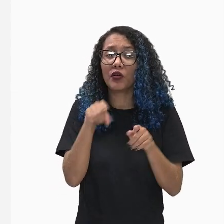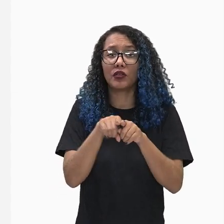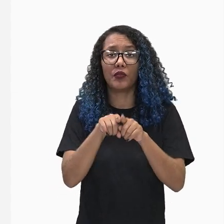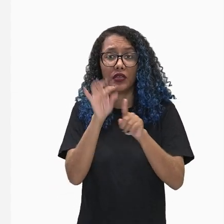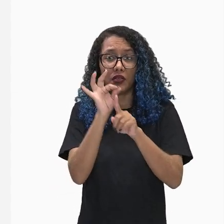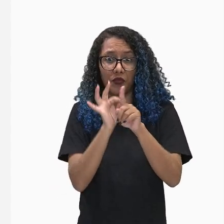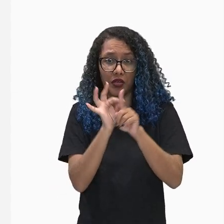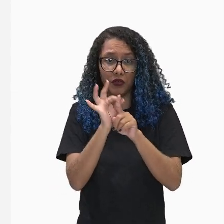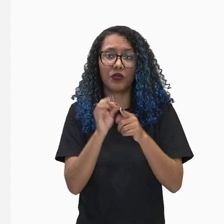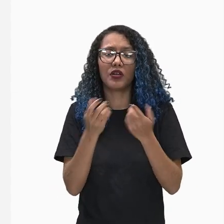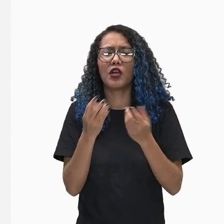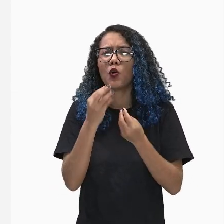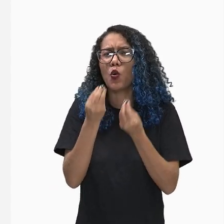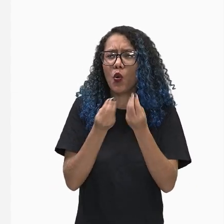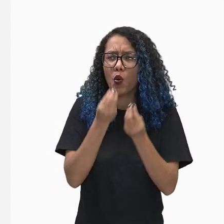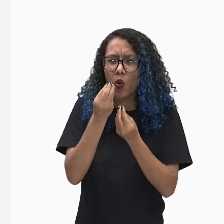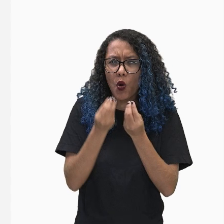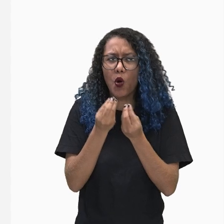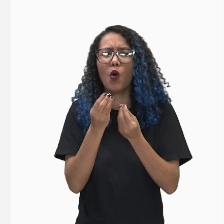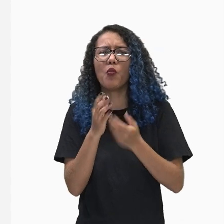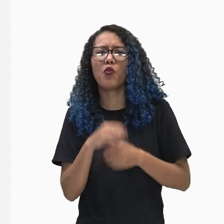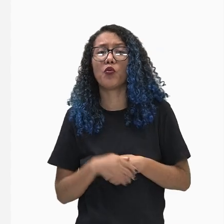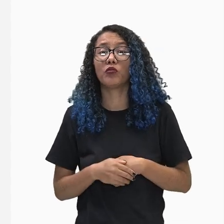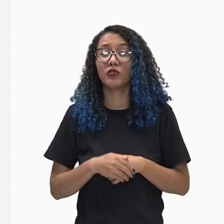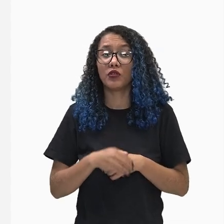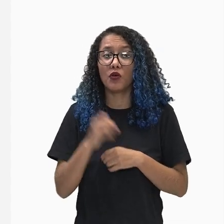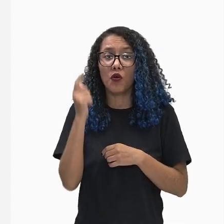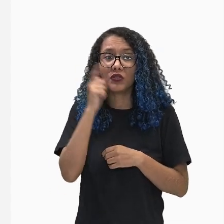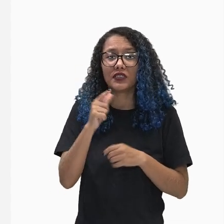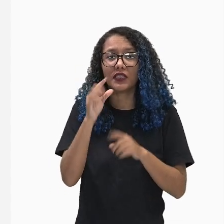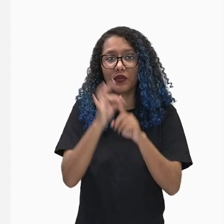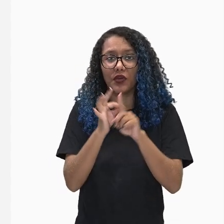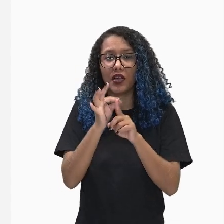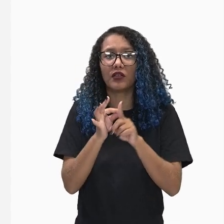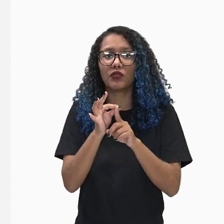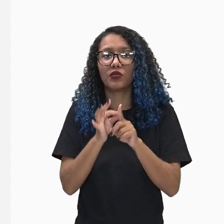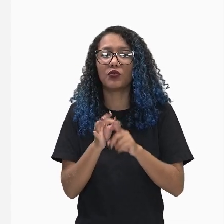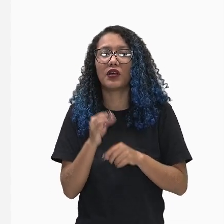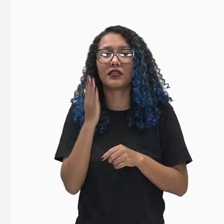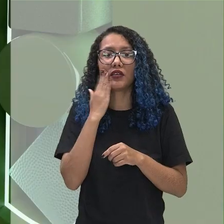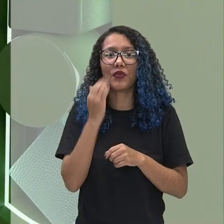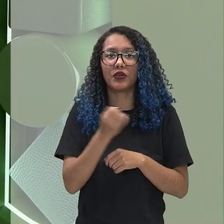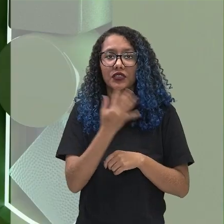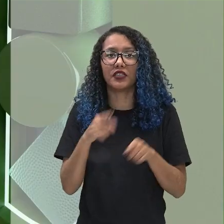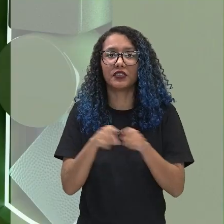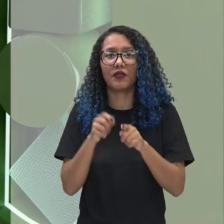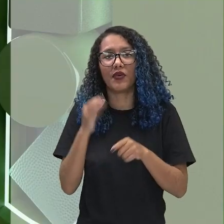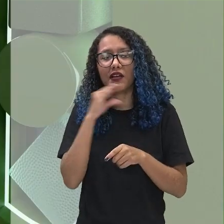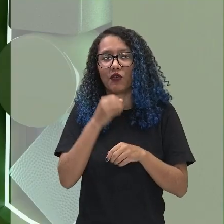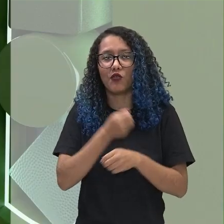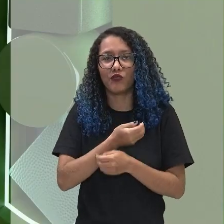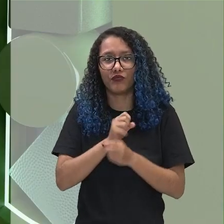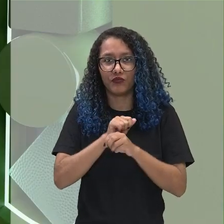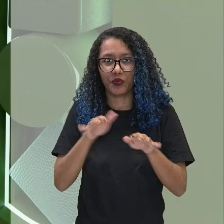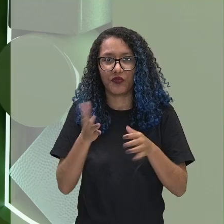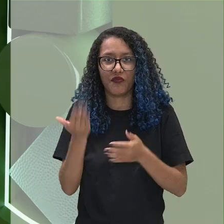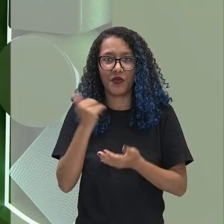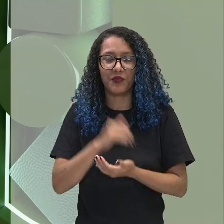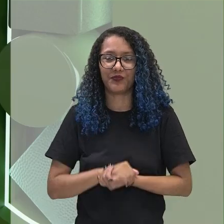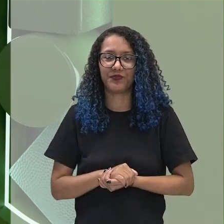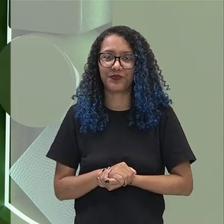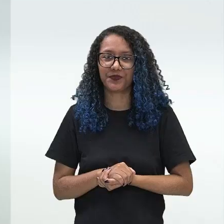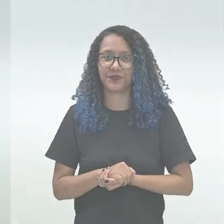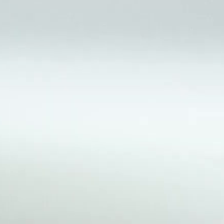temperatura, escalas de temperatura e transmissão de calor. E vamos para a nossa